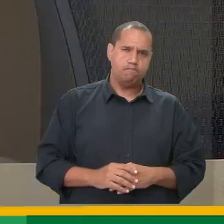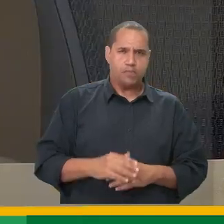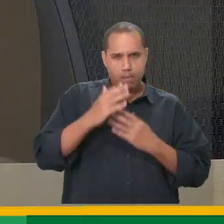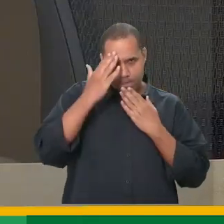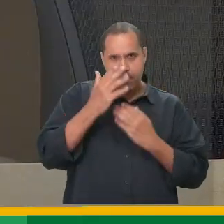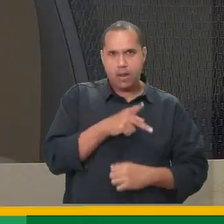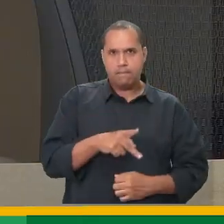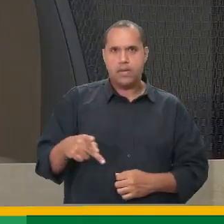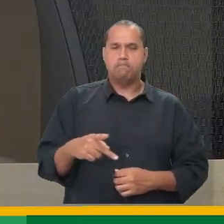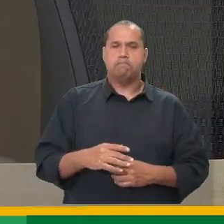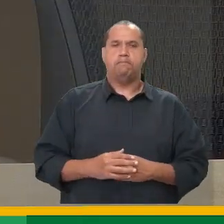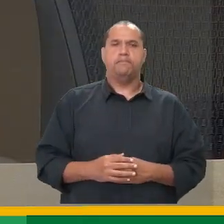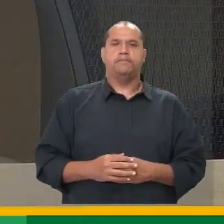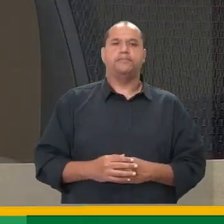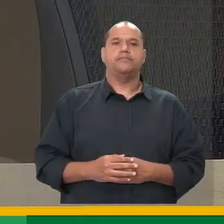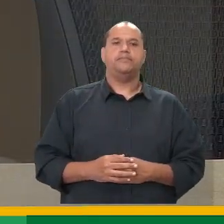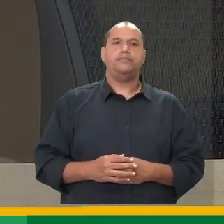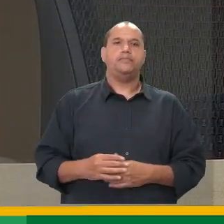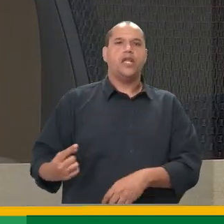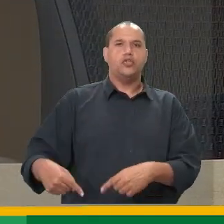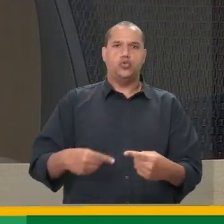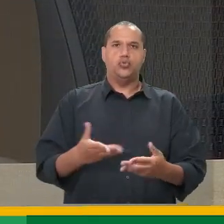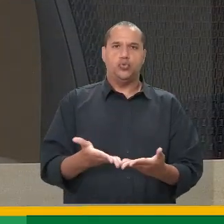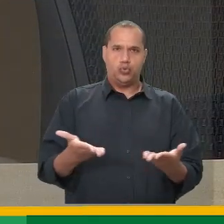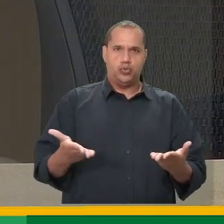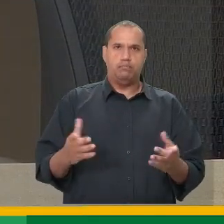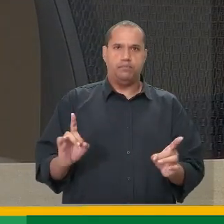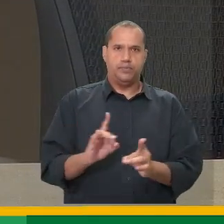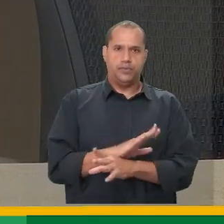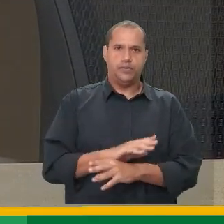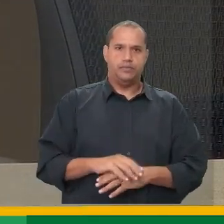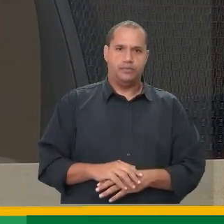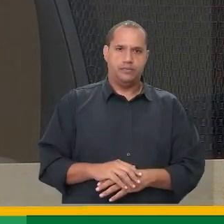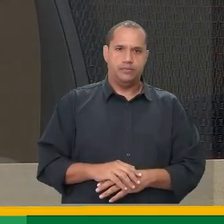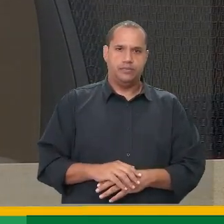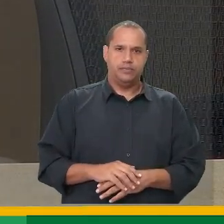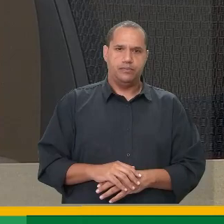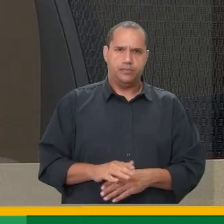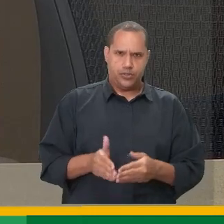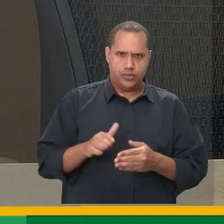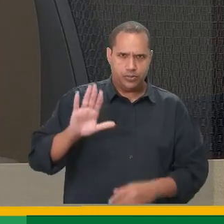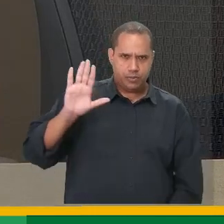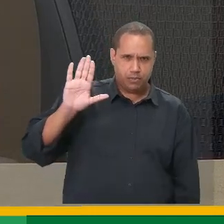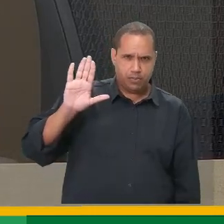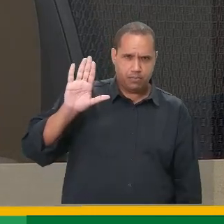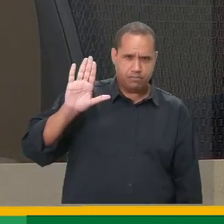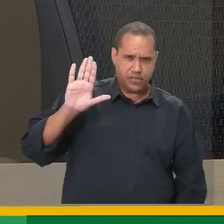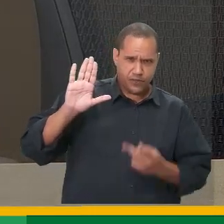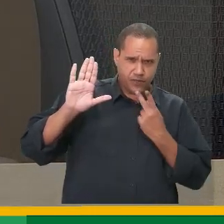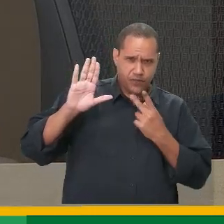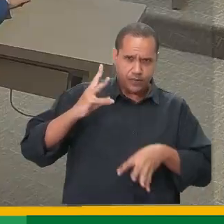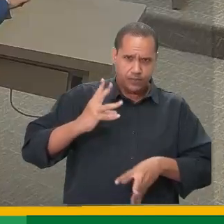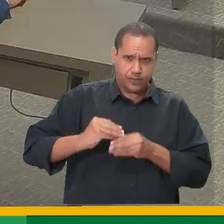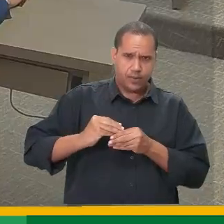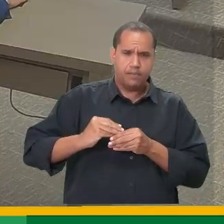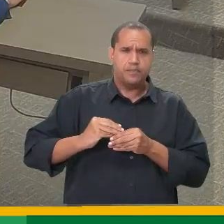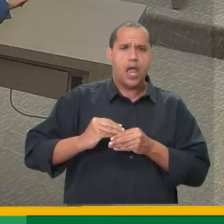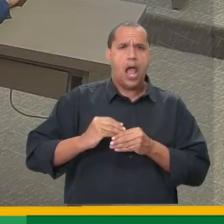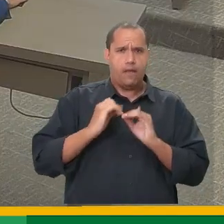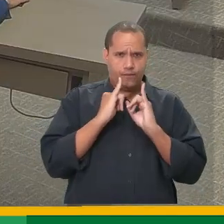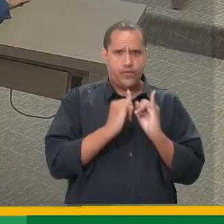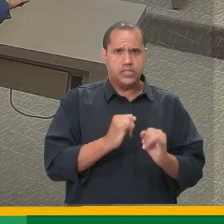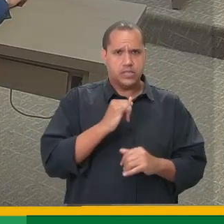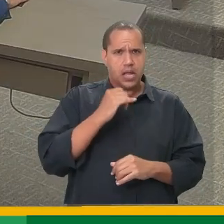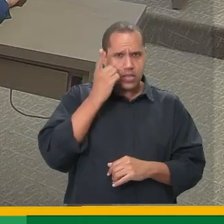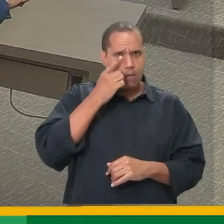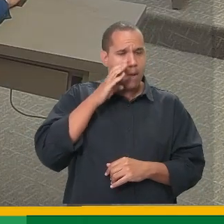presidente processo Continua em discussão encerrada a discussão presente Presidente só um pouquinho só para dar uma satisfação à deputada Bia eh